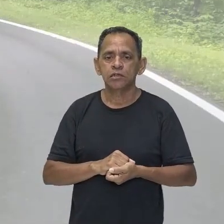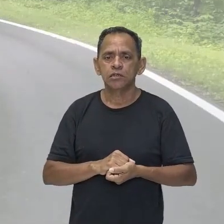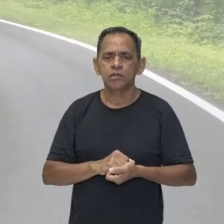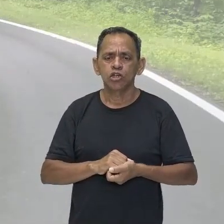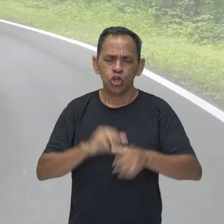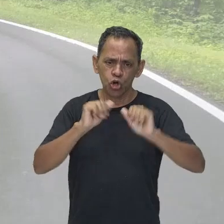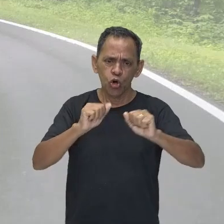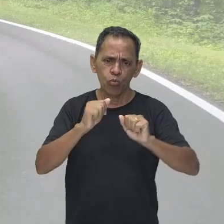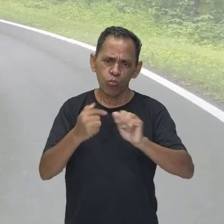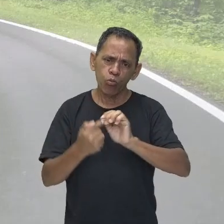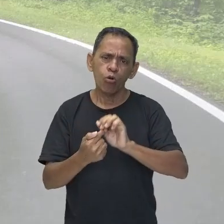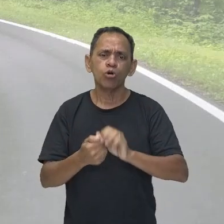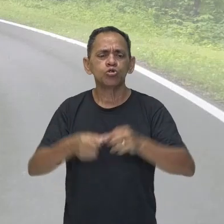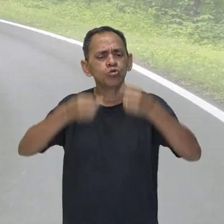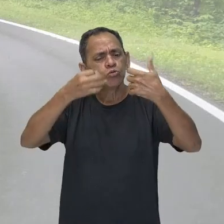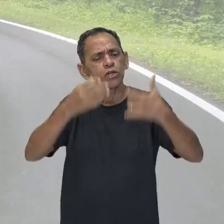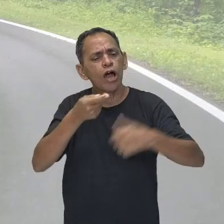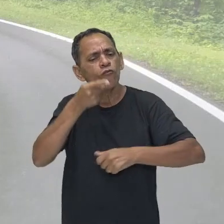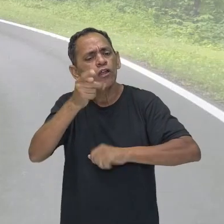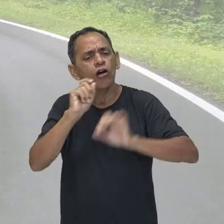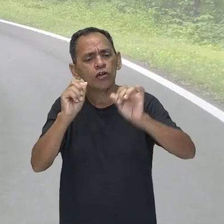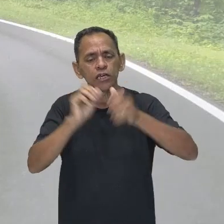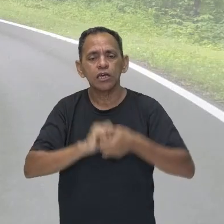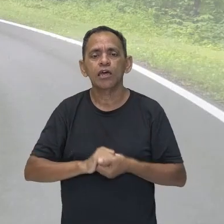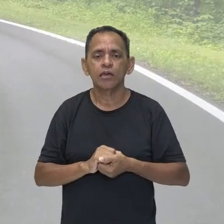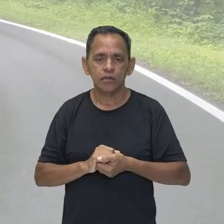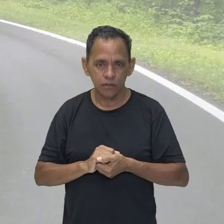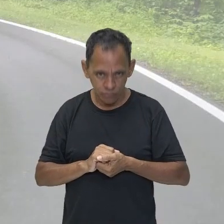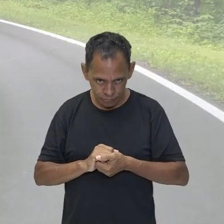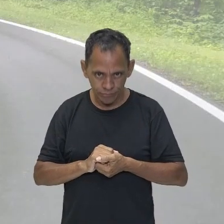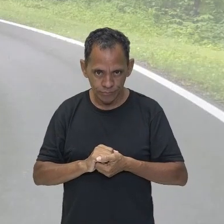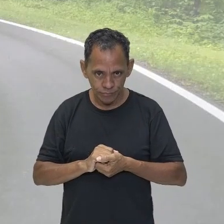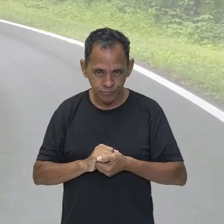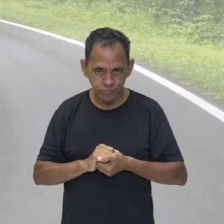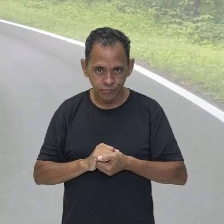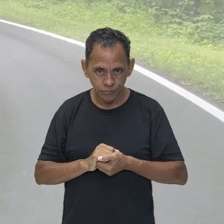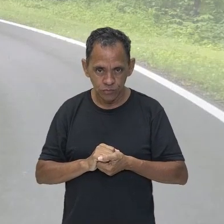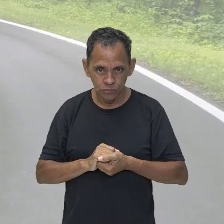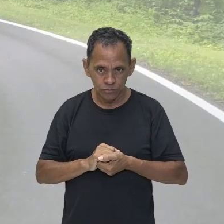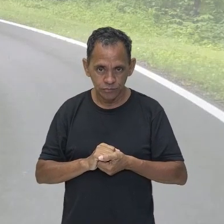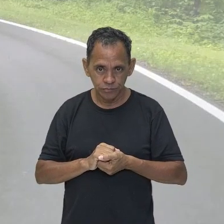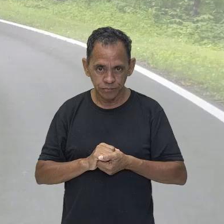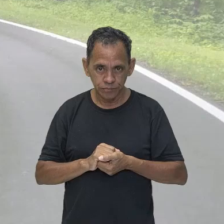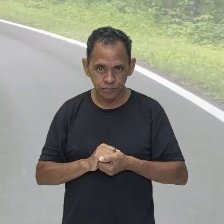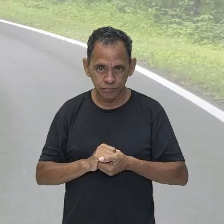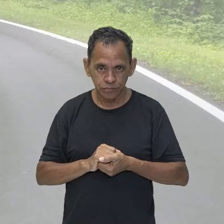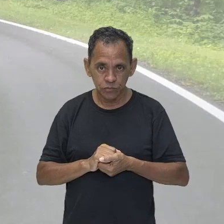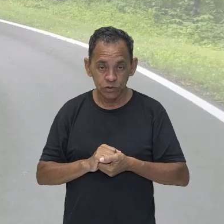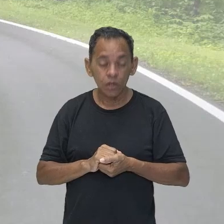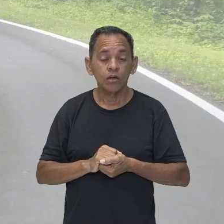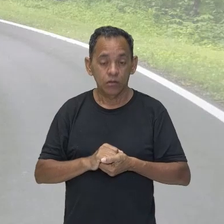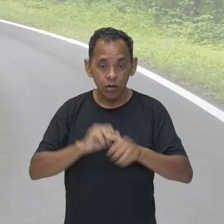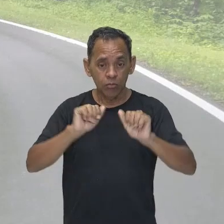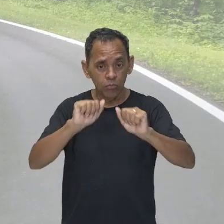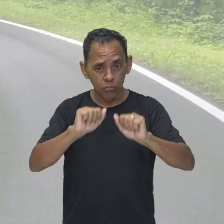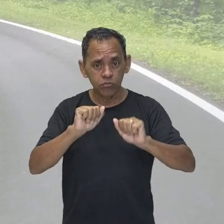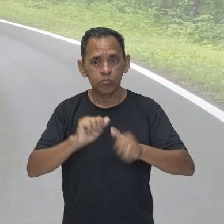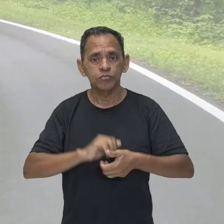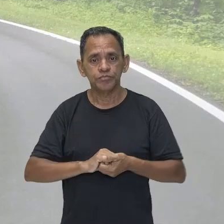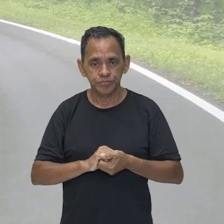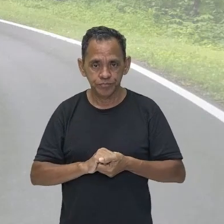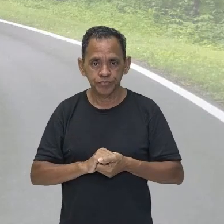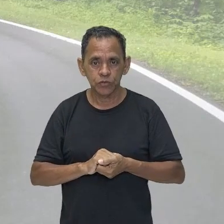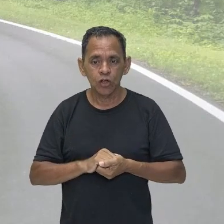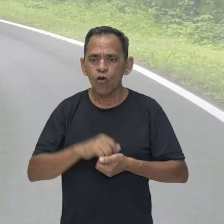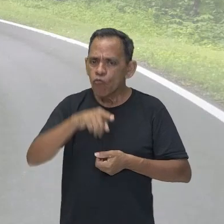que o positivo era de Santos para São Paulo, ao invés de São Paulo para Santos? Poderia. É você quem escolhe o movimento, é você que escolhe fazer